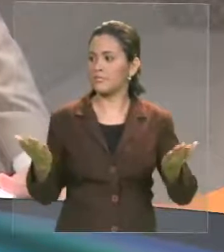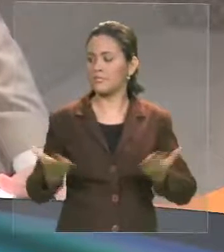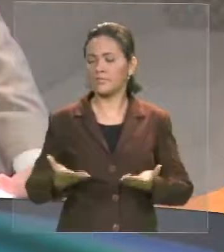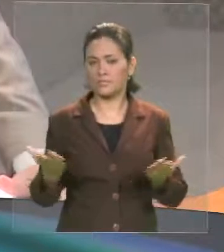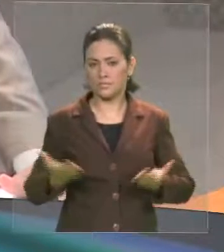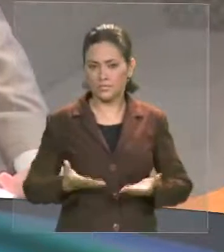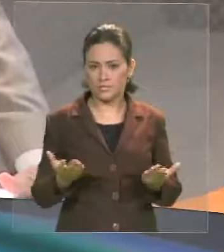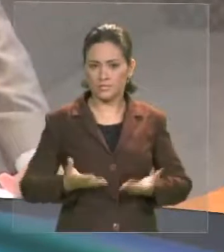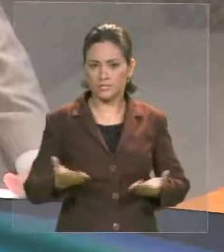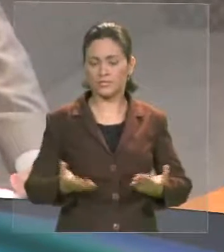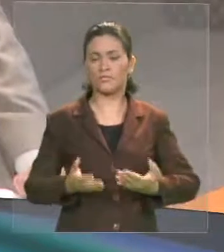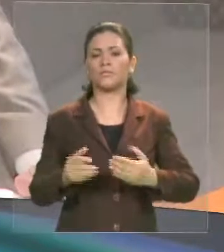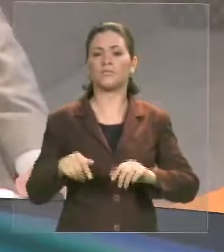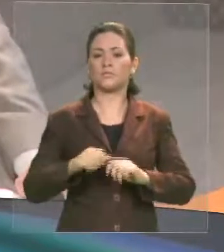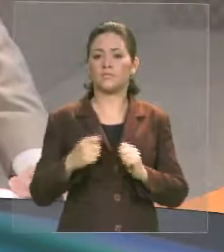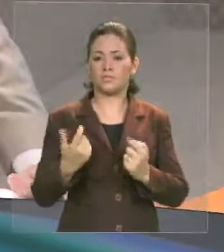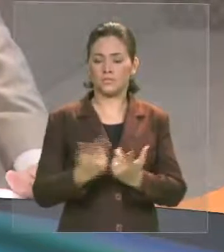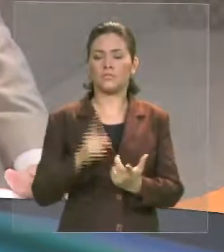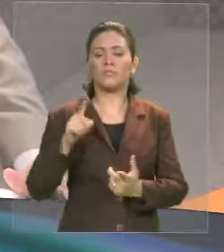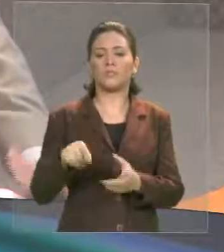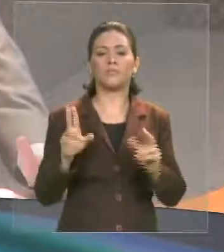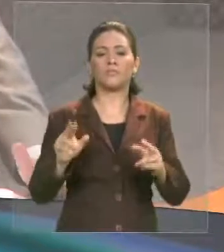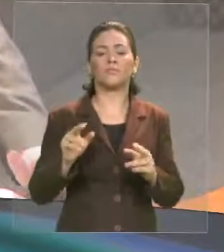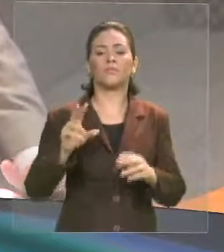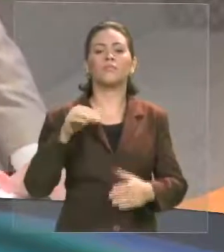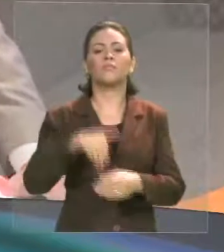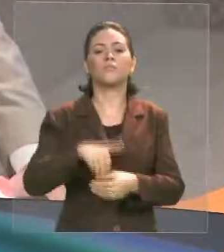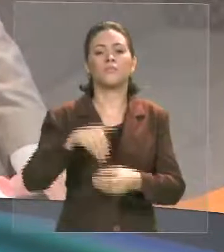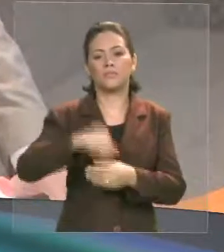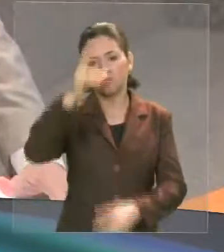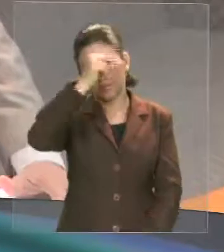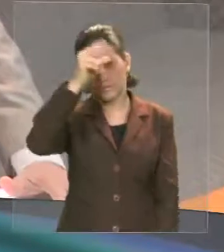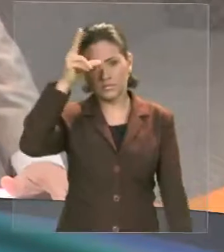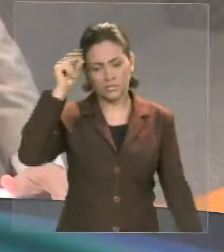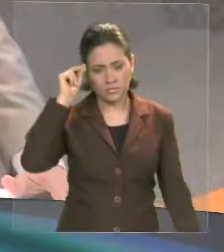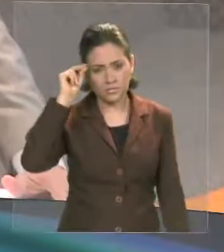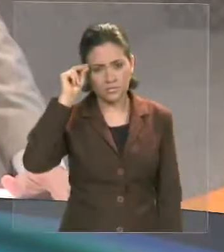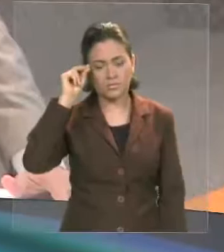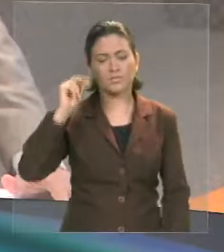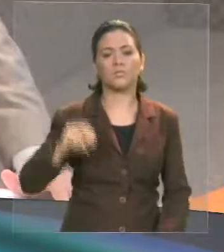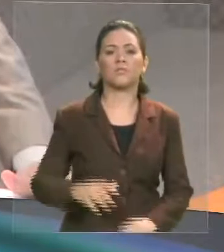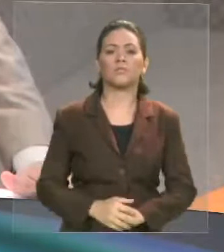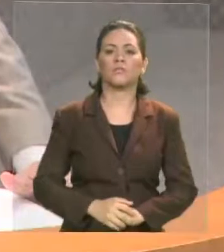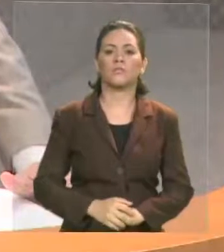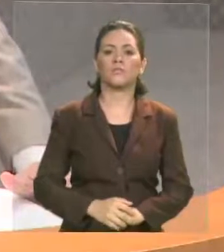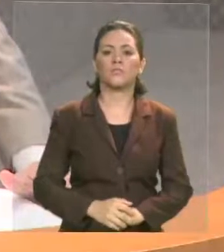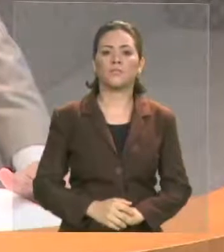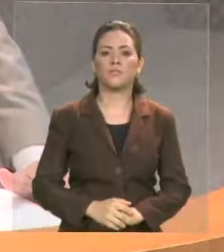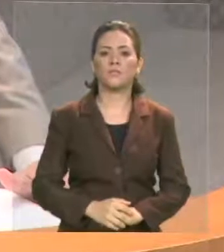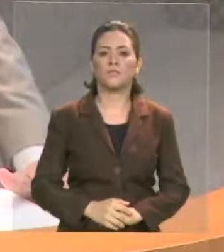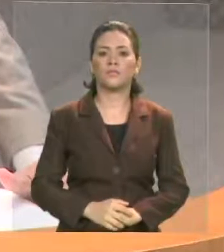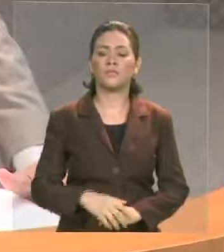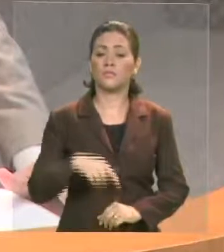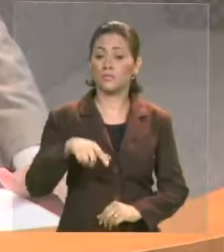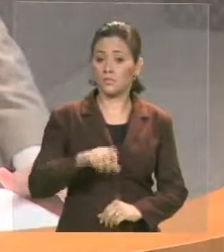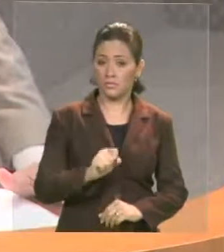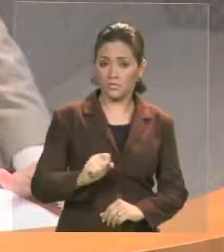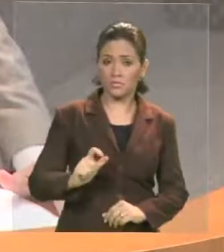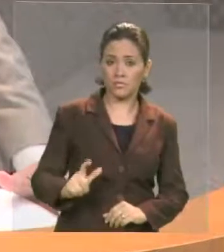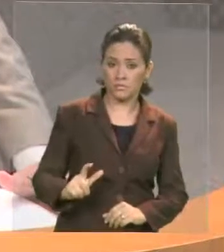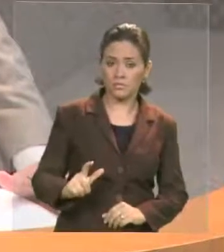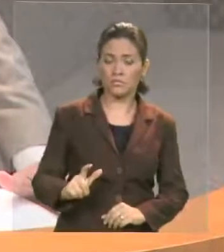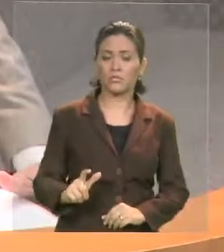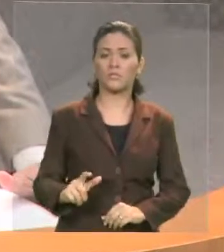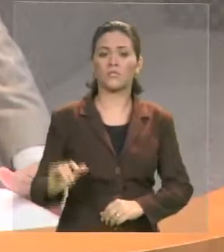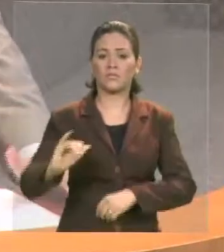tribuna desta casa, que é sobre as eleições municipais, não só tratando das eleições municipais do município de São Luís,